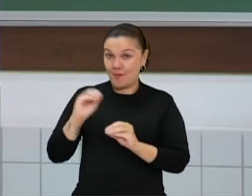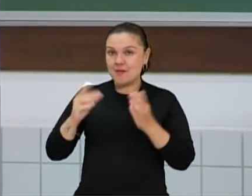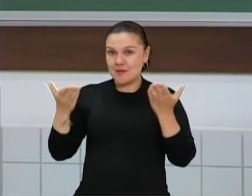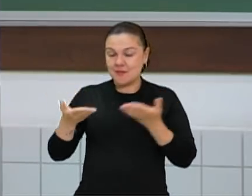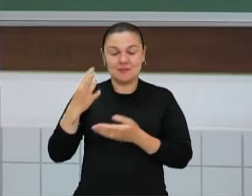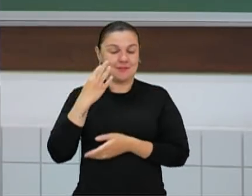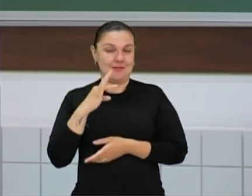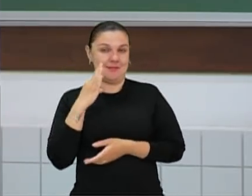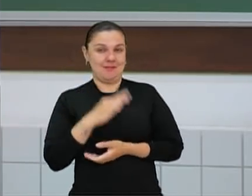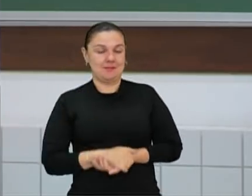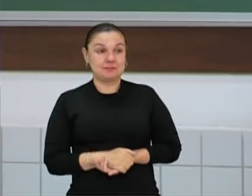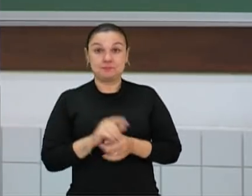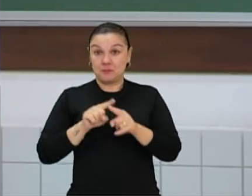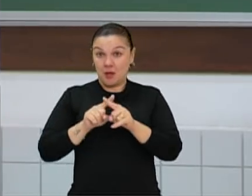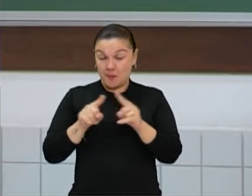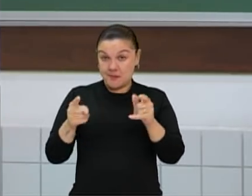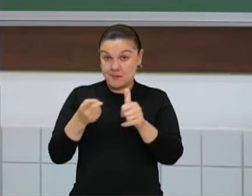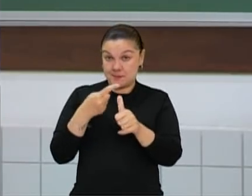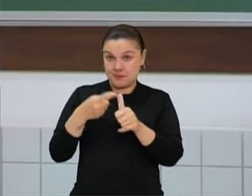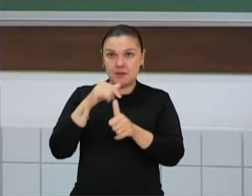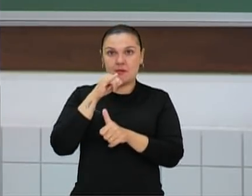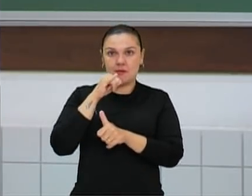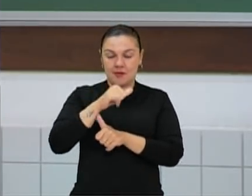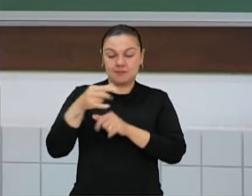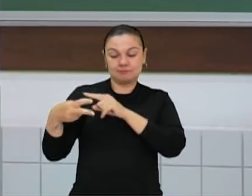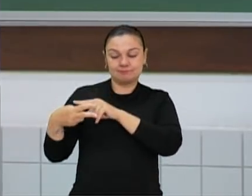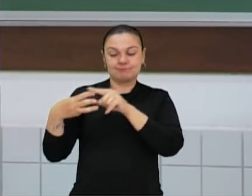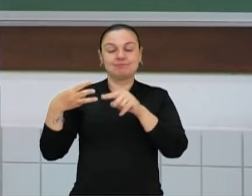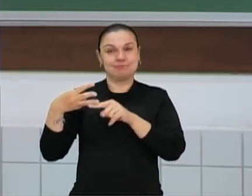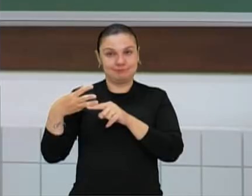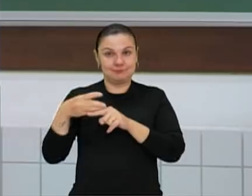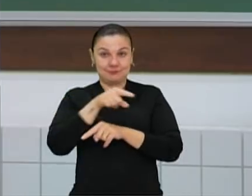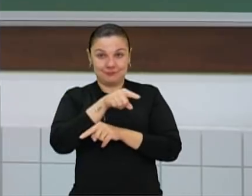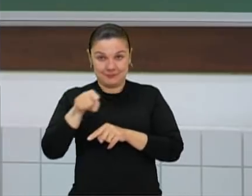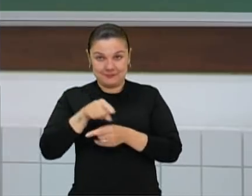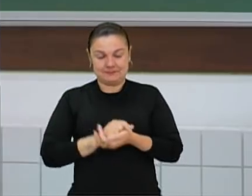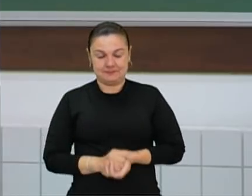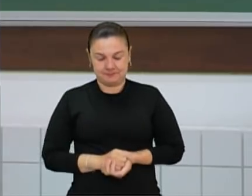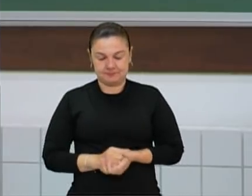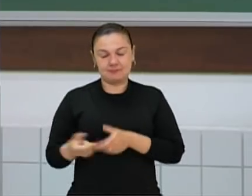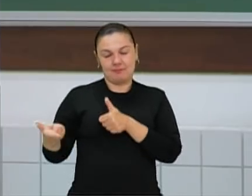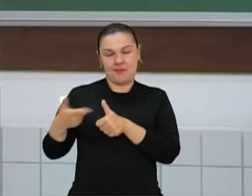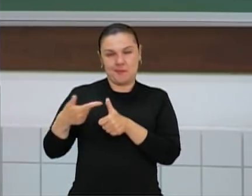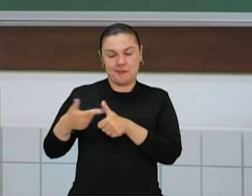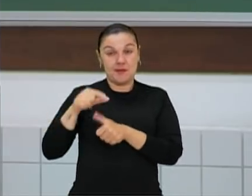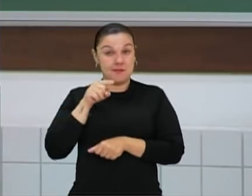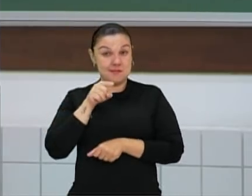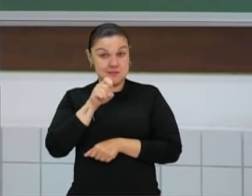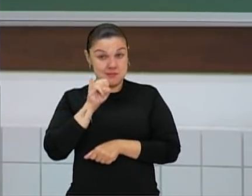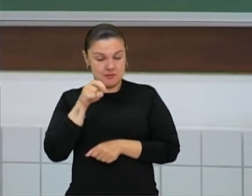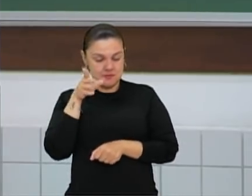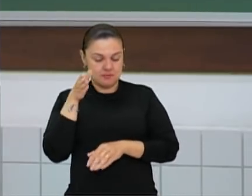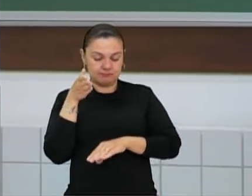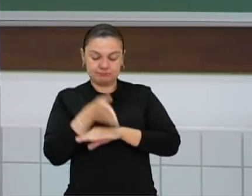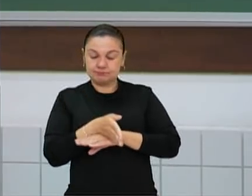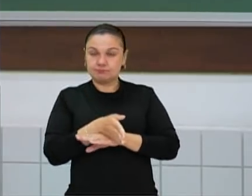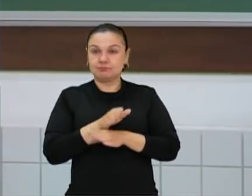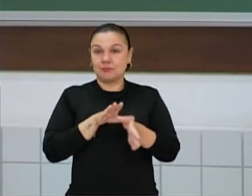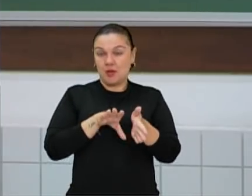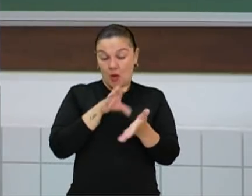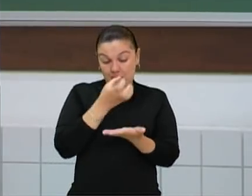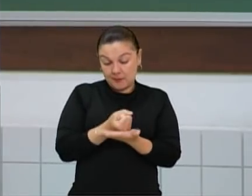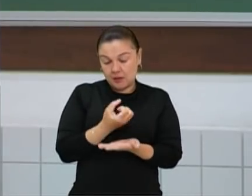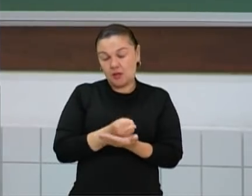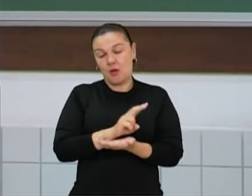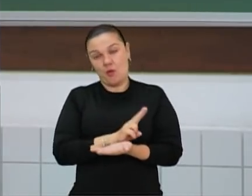que é o bacana. Mas antes de começar a nossa aula, 3 recadinhos bem importantes para vocês. Primeiro, se você acessa ou através do aplicativo